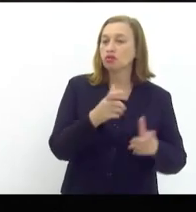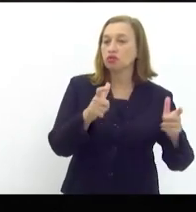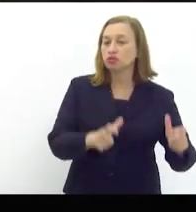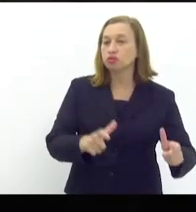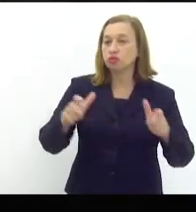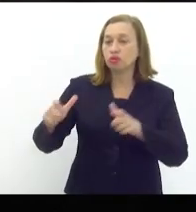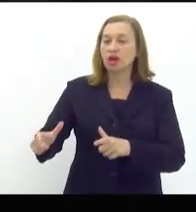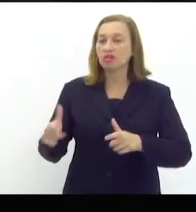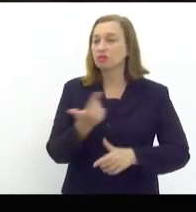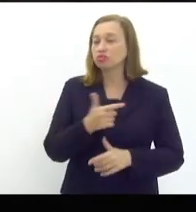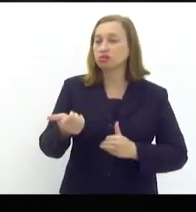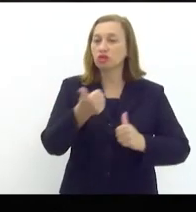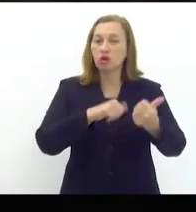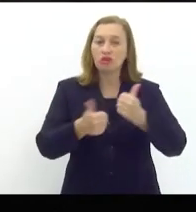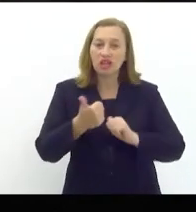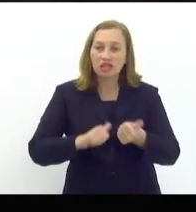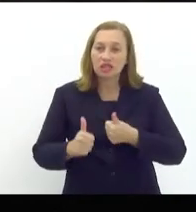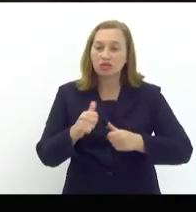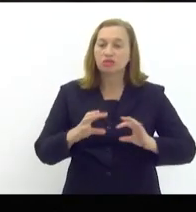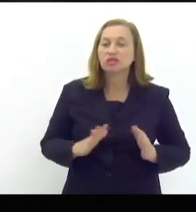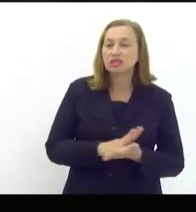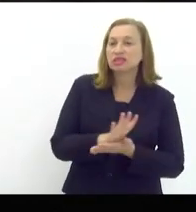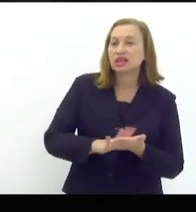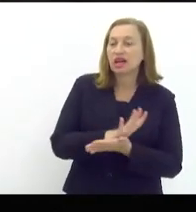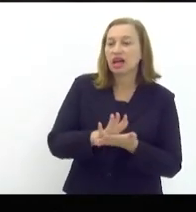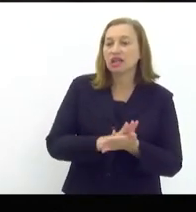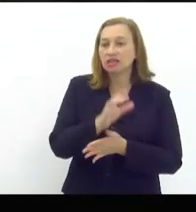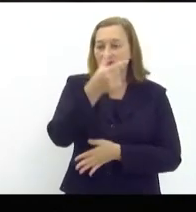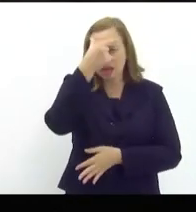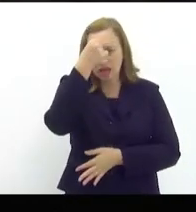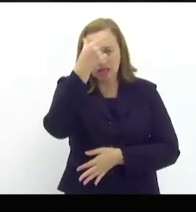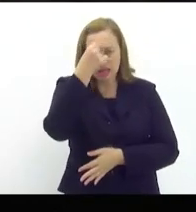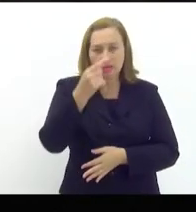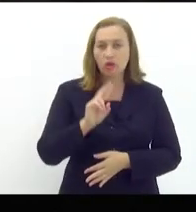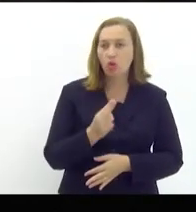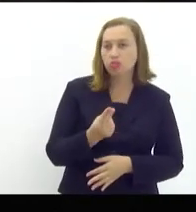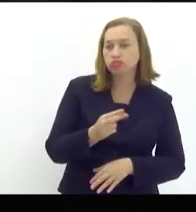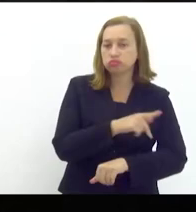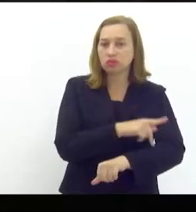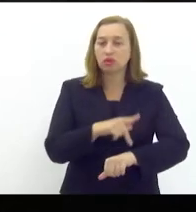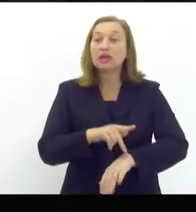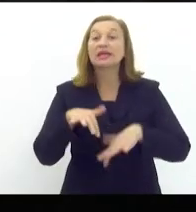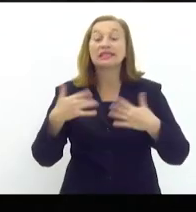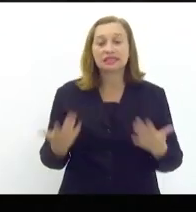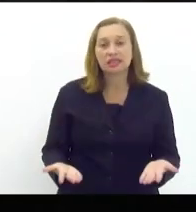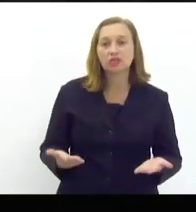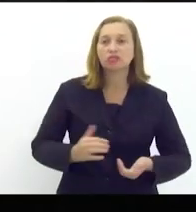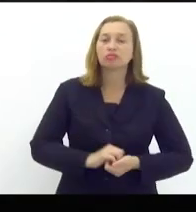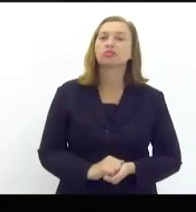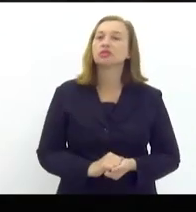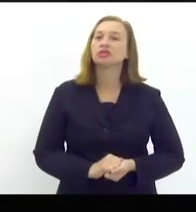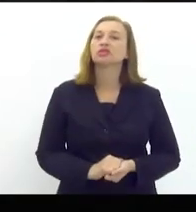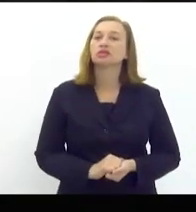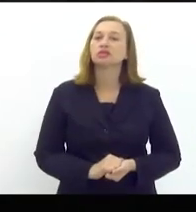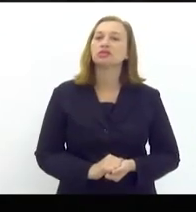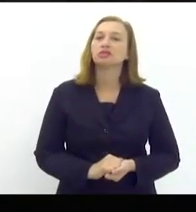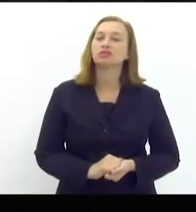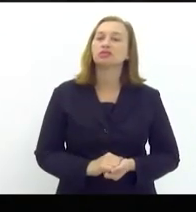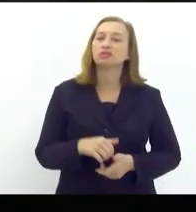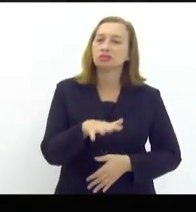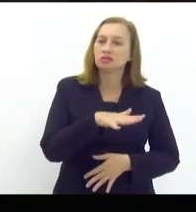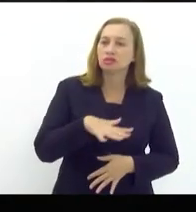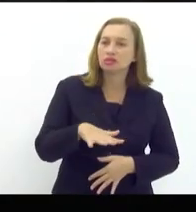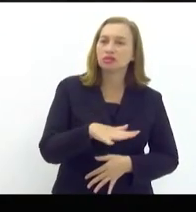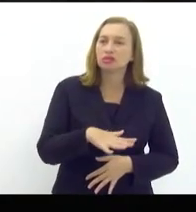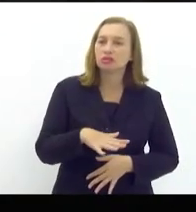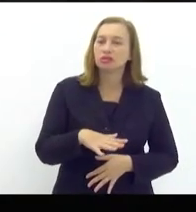avaliação de sua viabilidade acadêmica ou pedagógica então isso se dá em um cenário em que